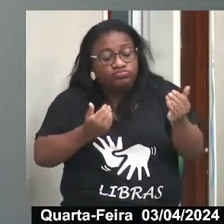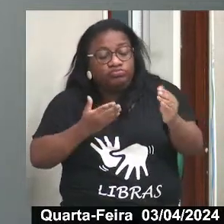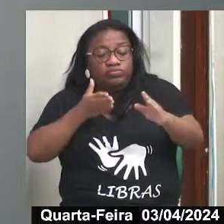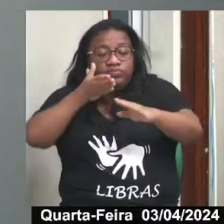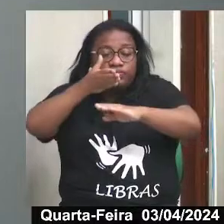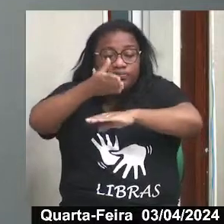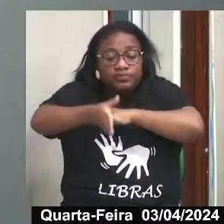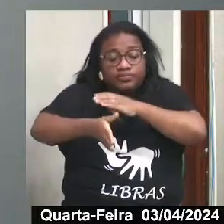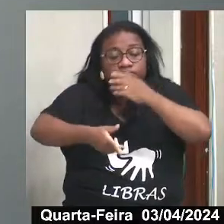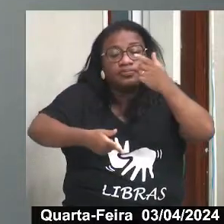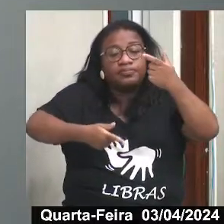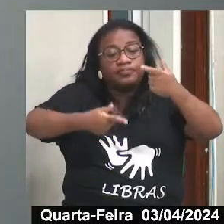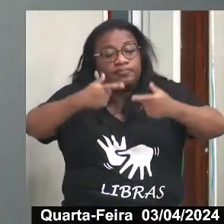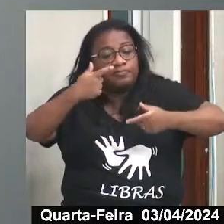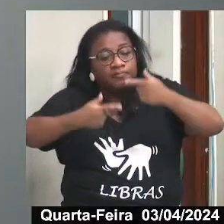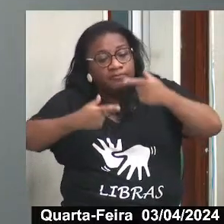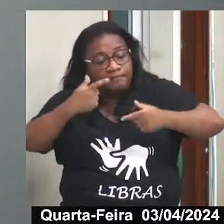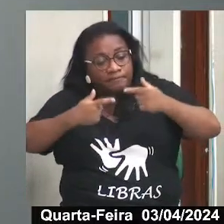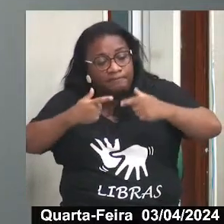eleitoral, na política